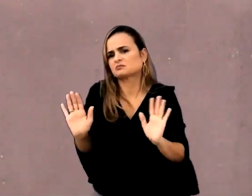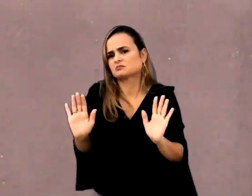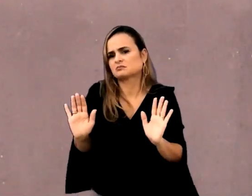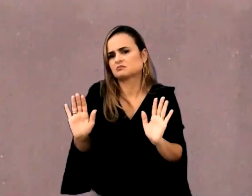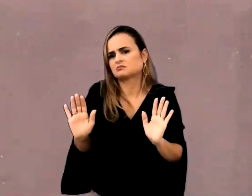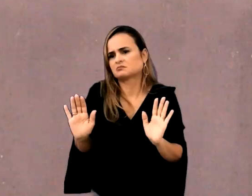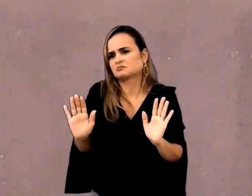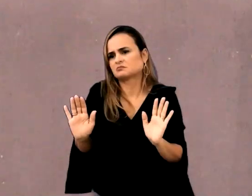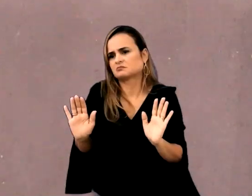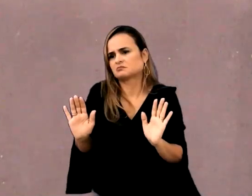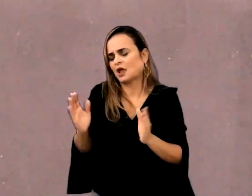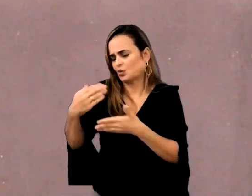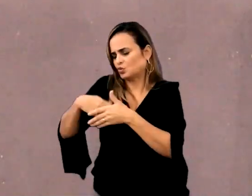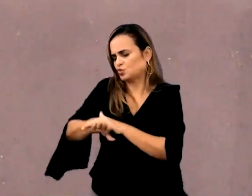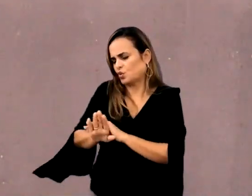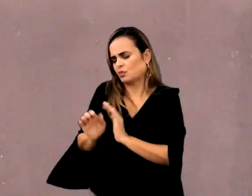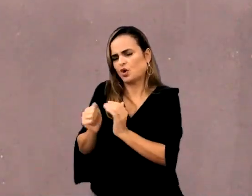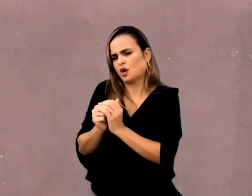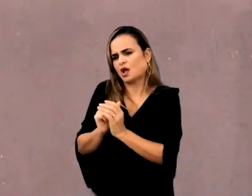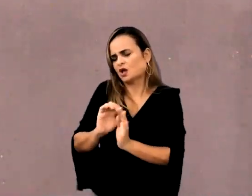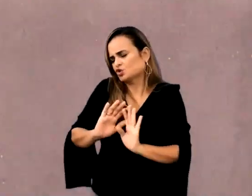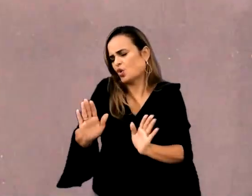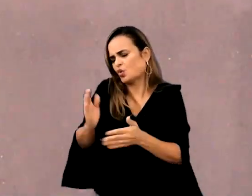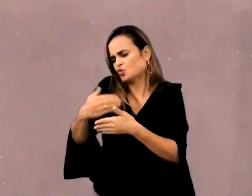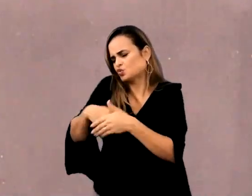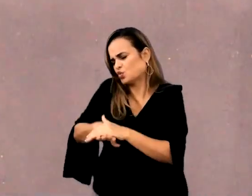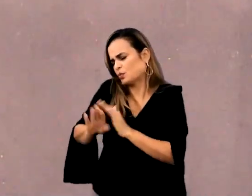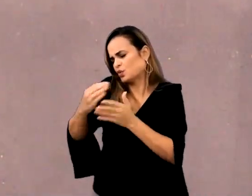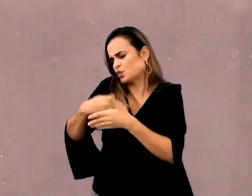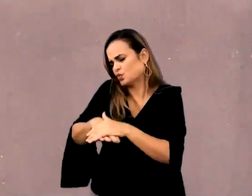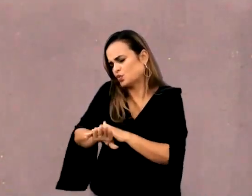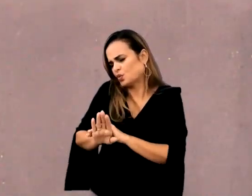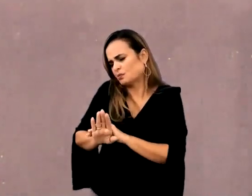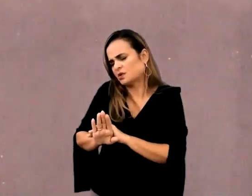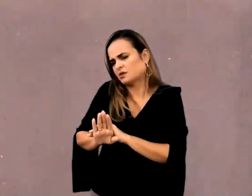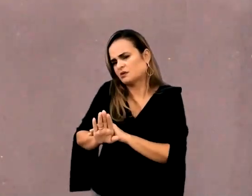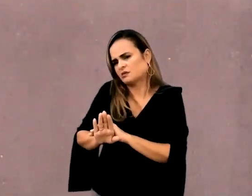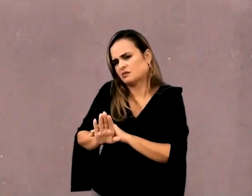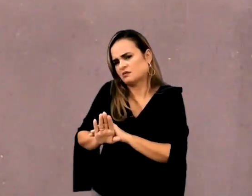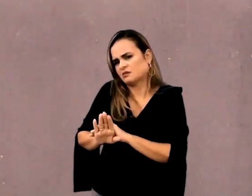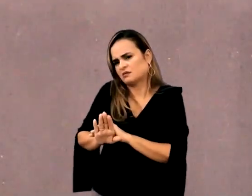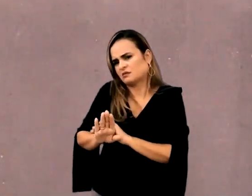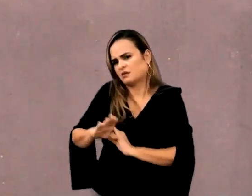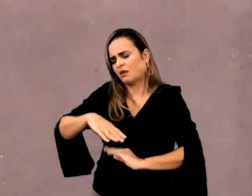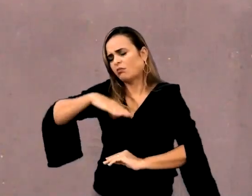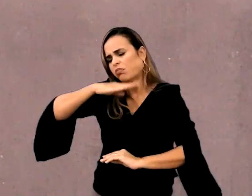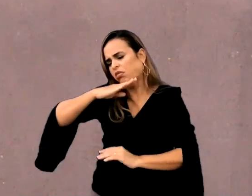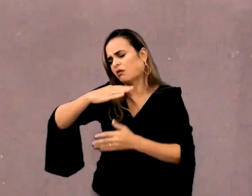sempre sendo conduzido por aquele padrão só, aquela mesmice.